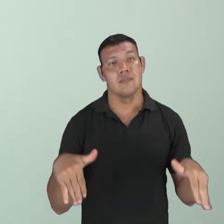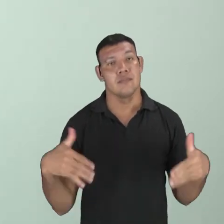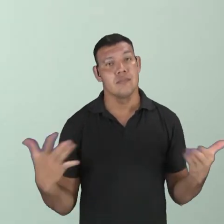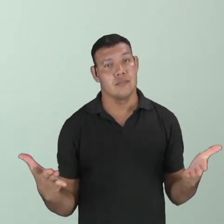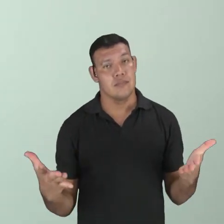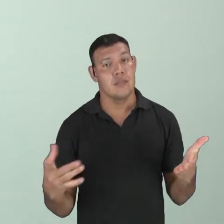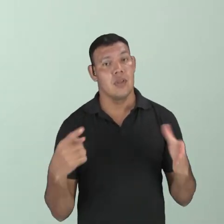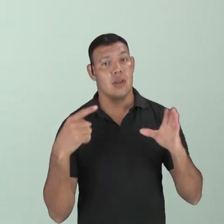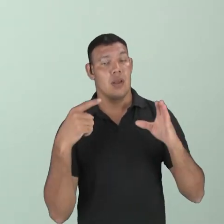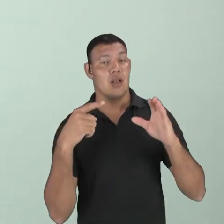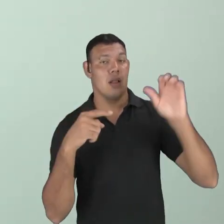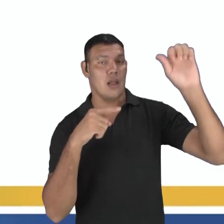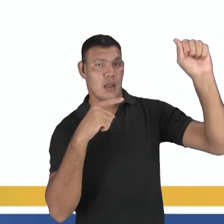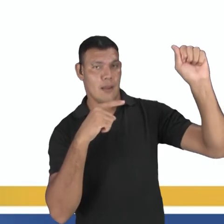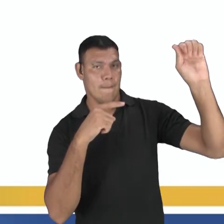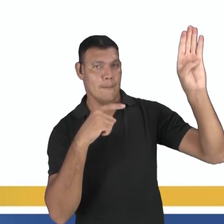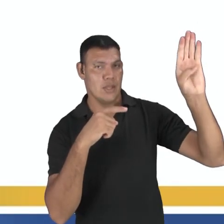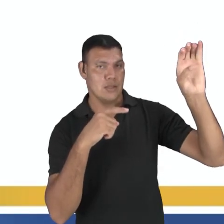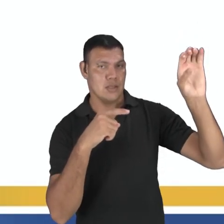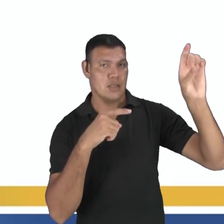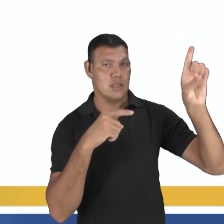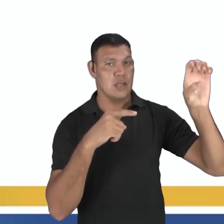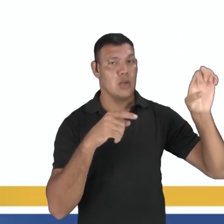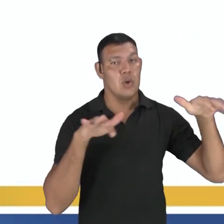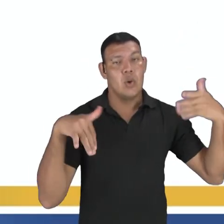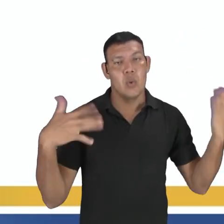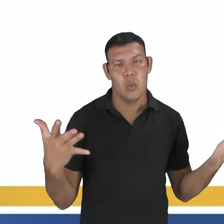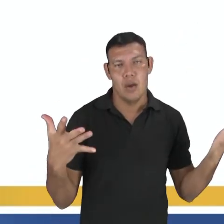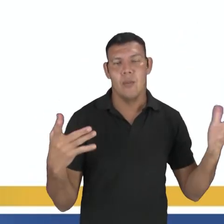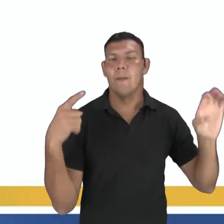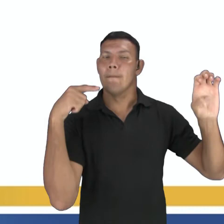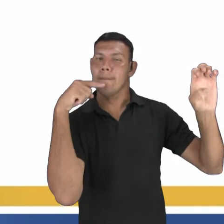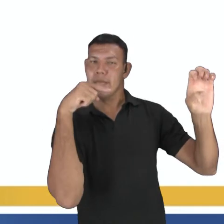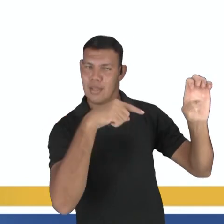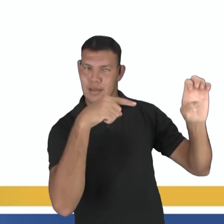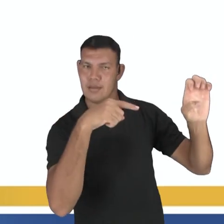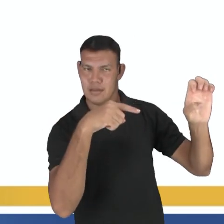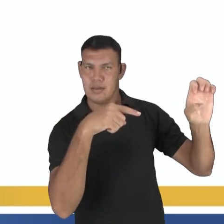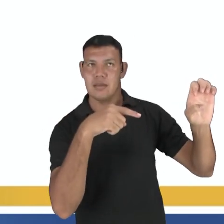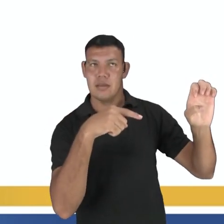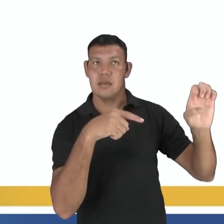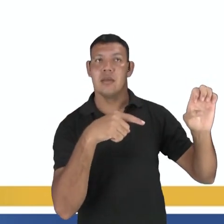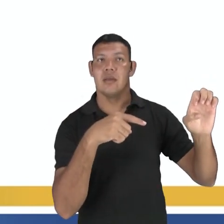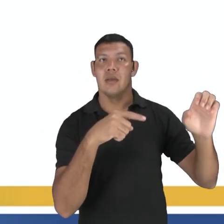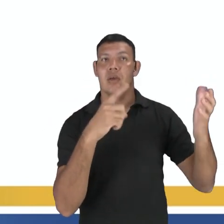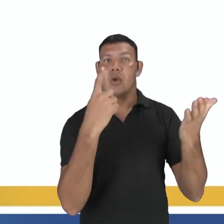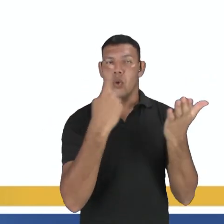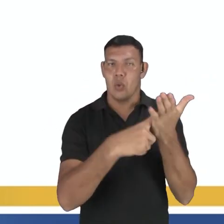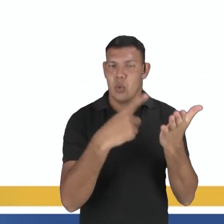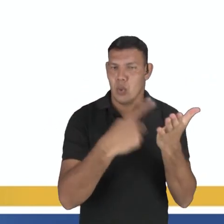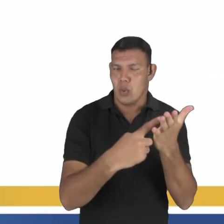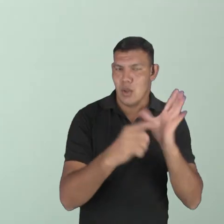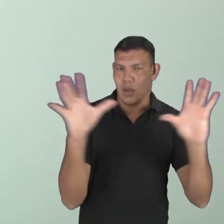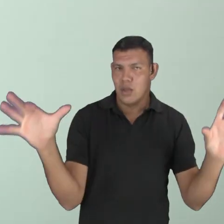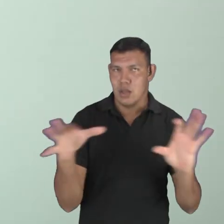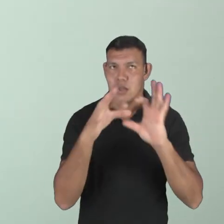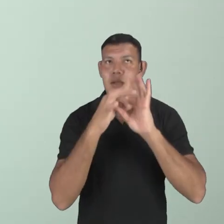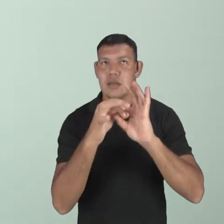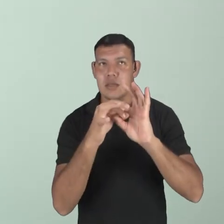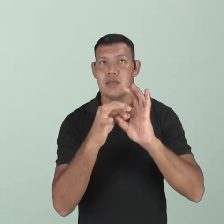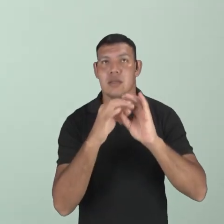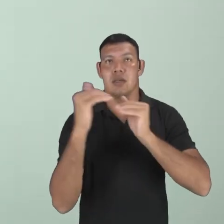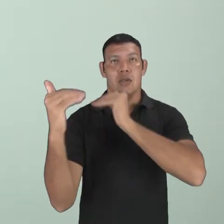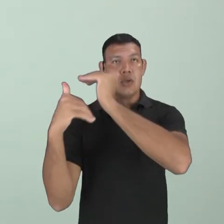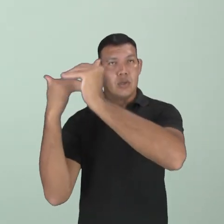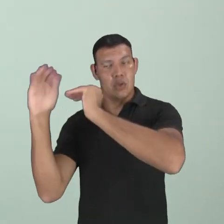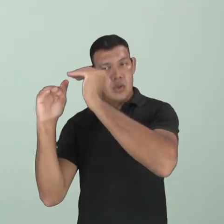nossa alternativa correta é a nossa alternativa E, propor a conciliação do desenvolvimento com o meio ambiente. Então, é